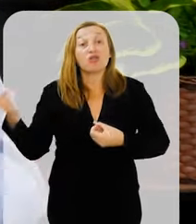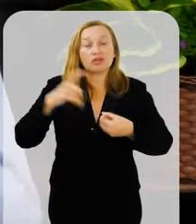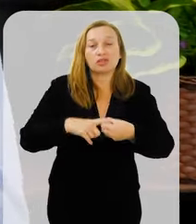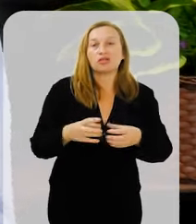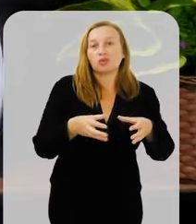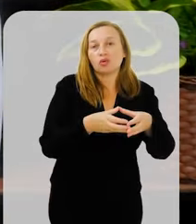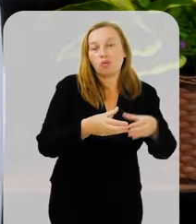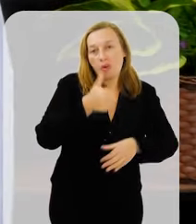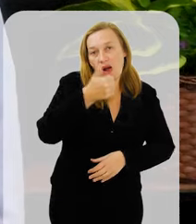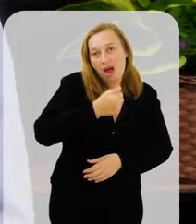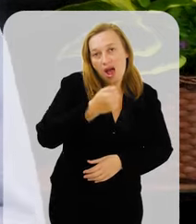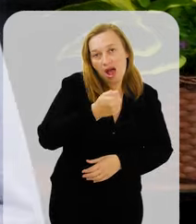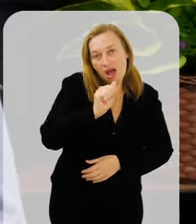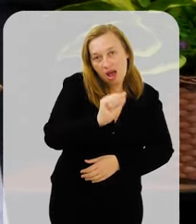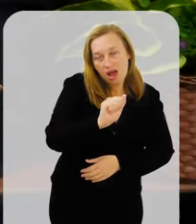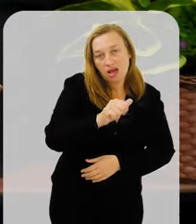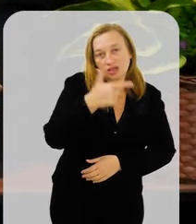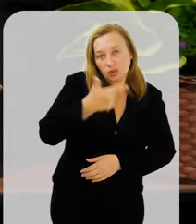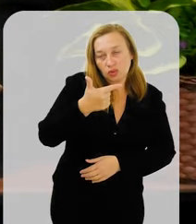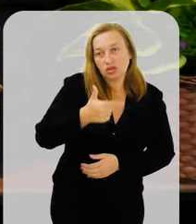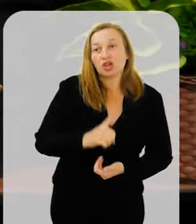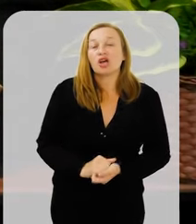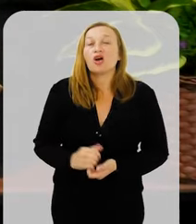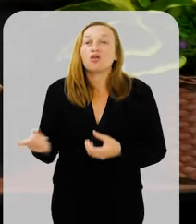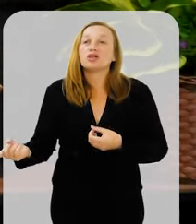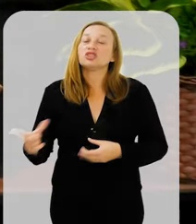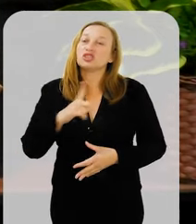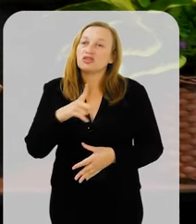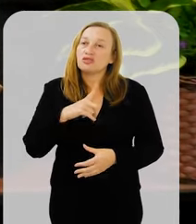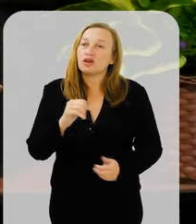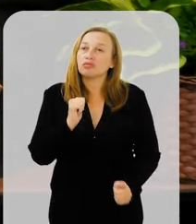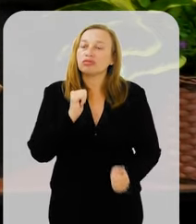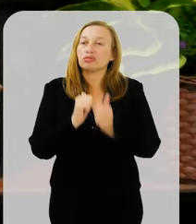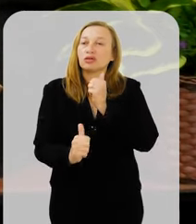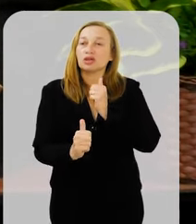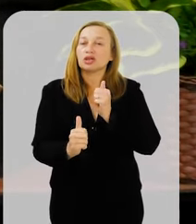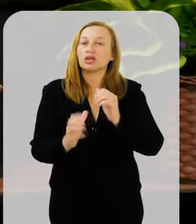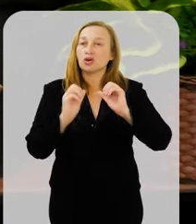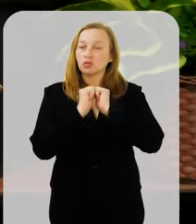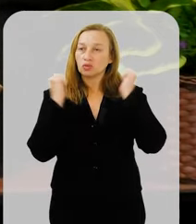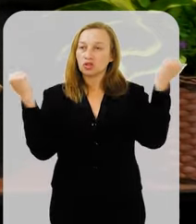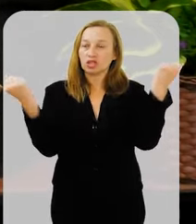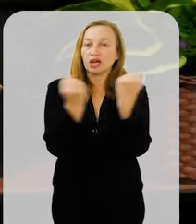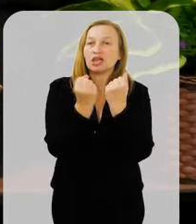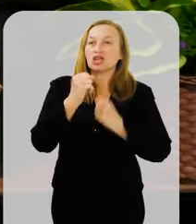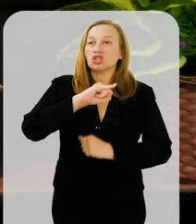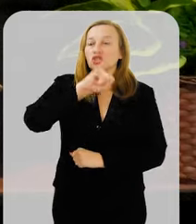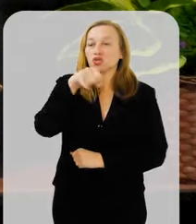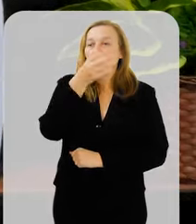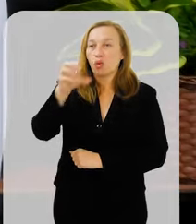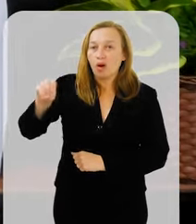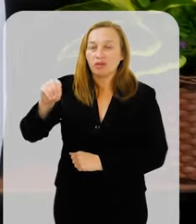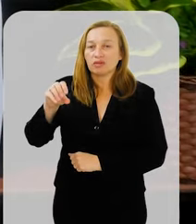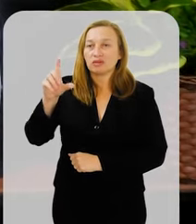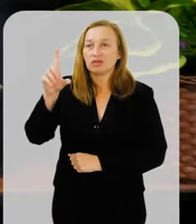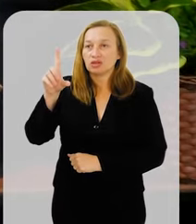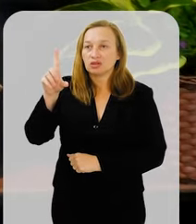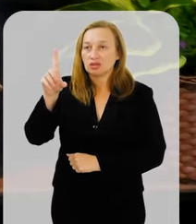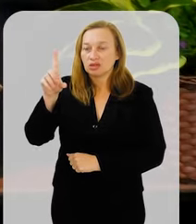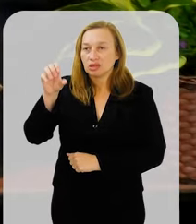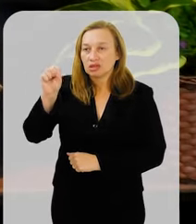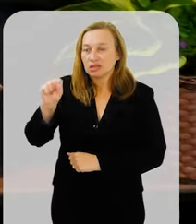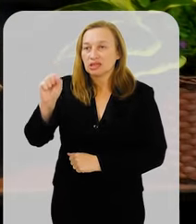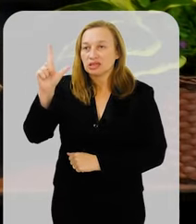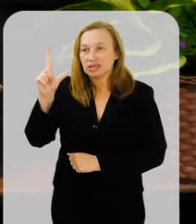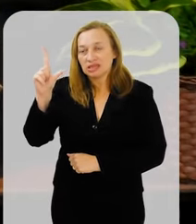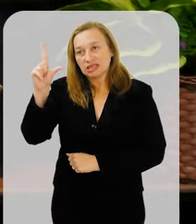Renato Azevedo, nós tivemos também jogos no estádio João Saldanha, que fica em Maricá. Para quem não